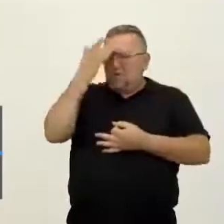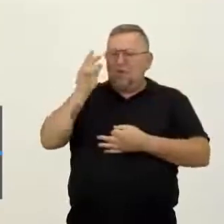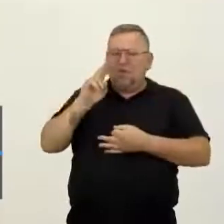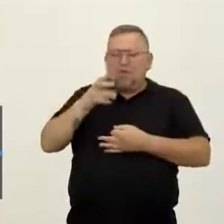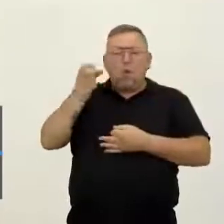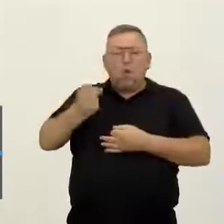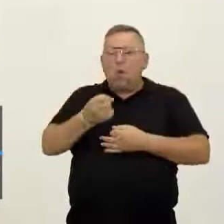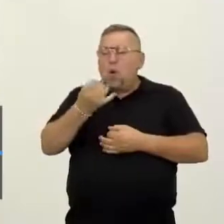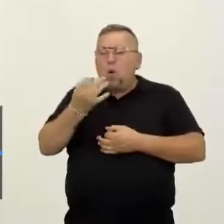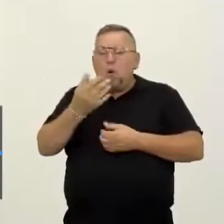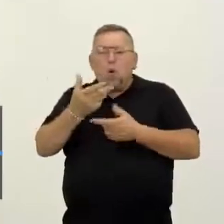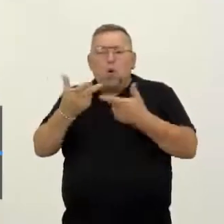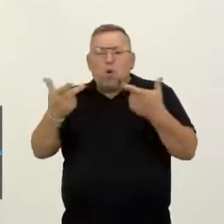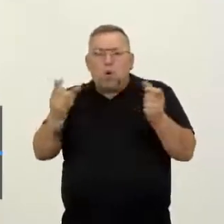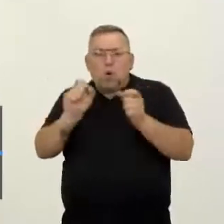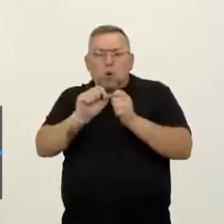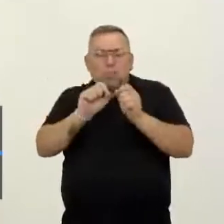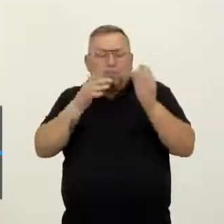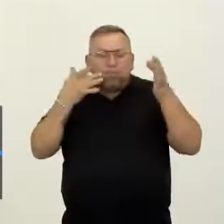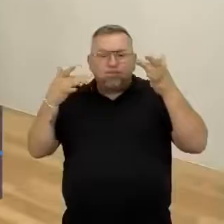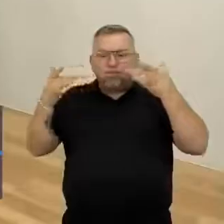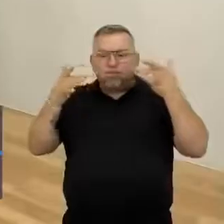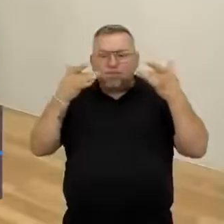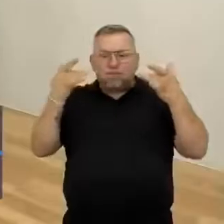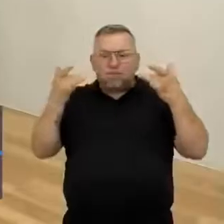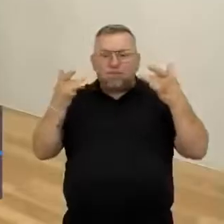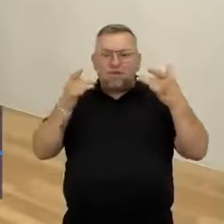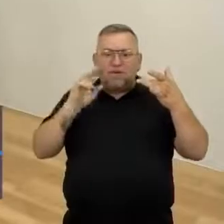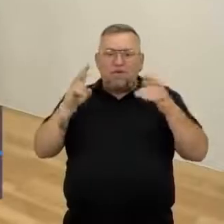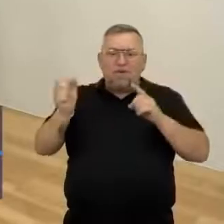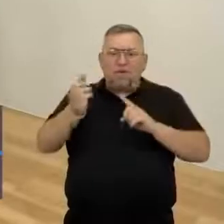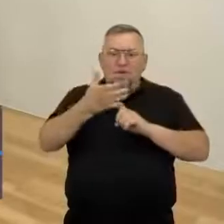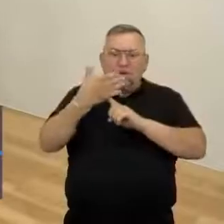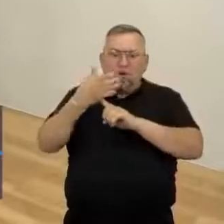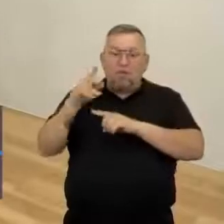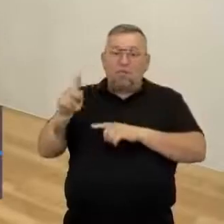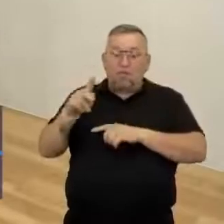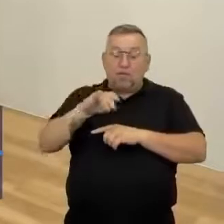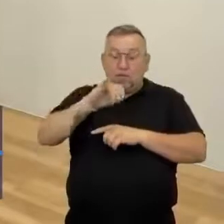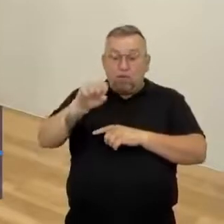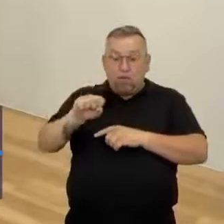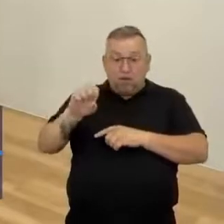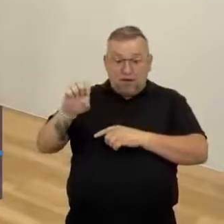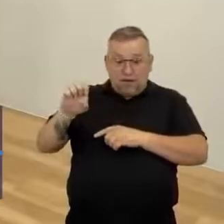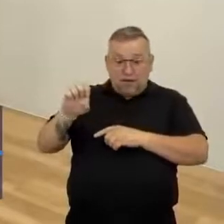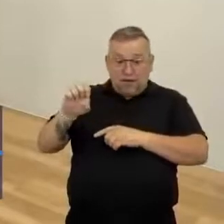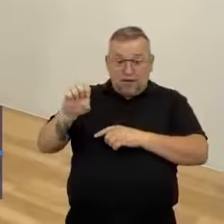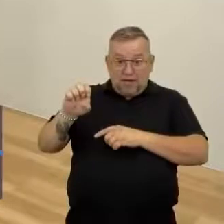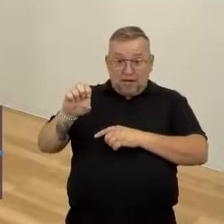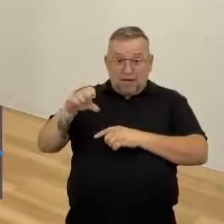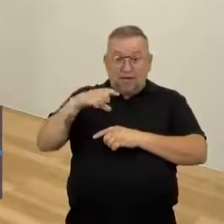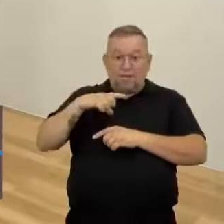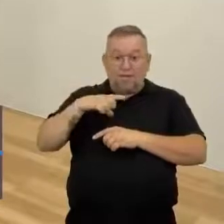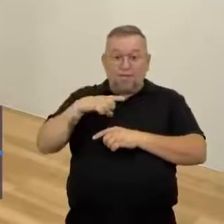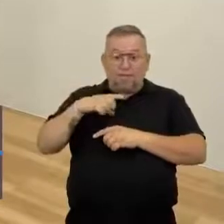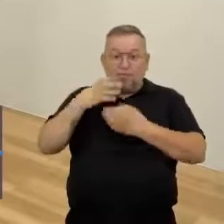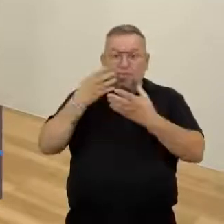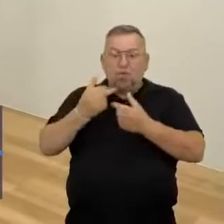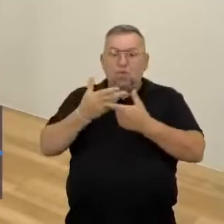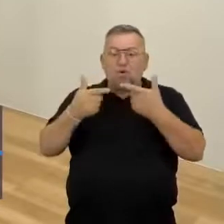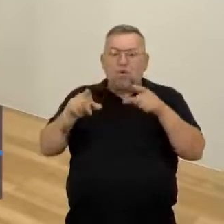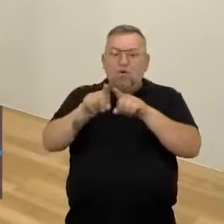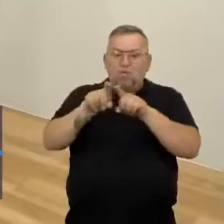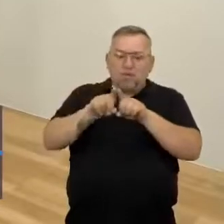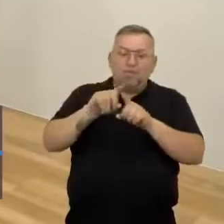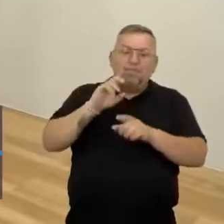viu quanta coisa tinha nessa peça? Circo, sim, tecnologia. É. O professor José comentou, vídeo provocativo e